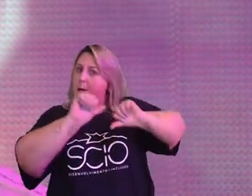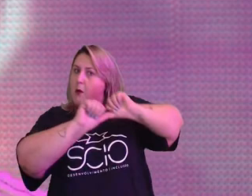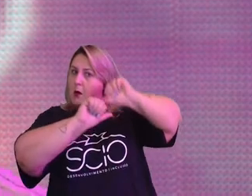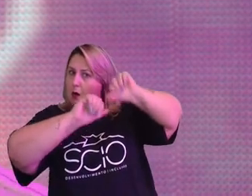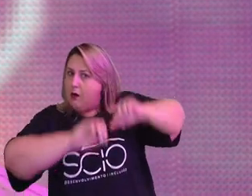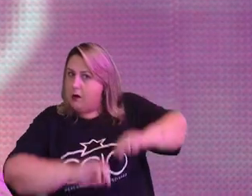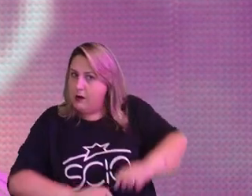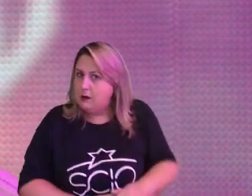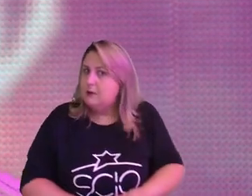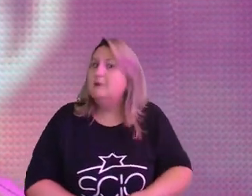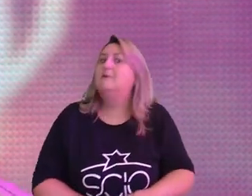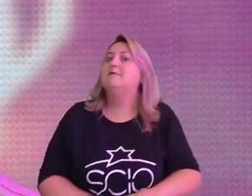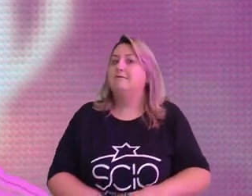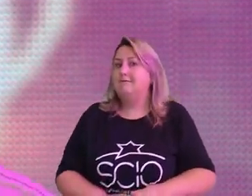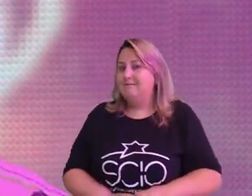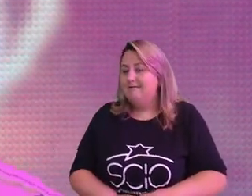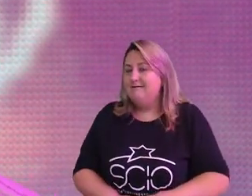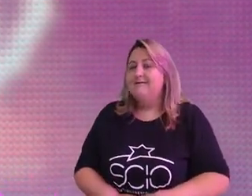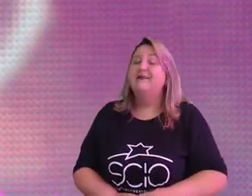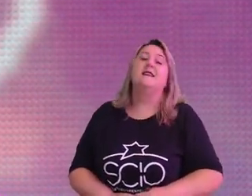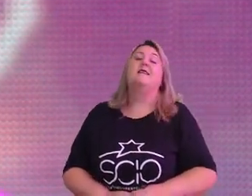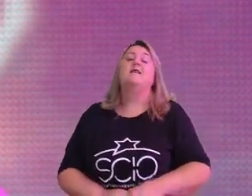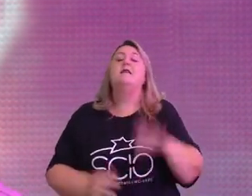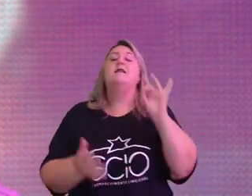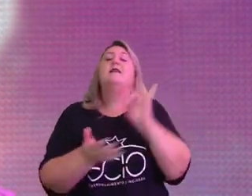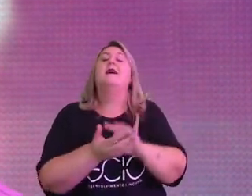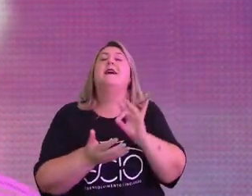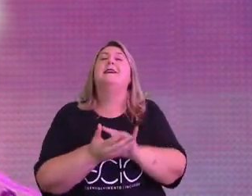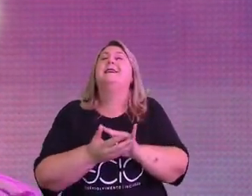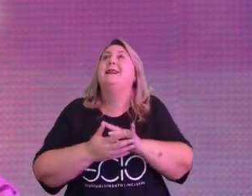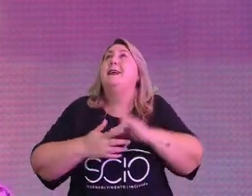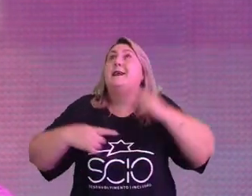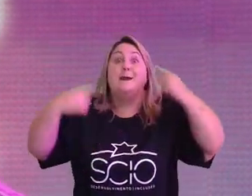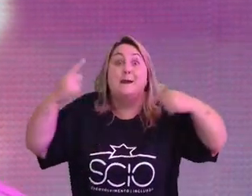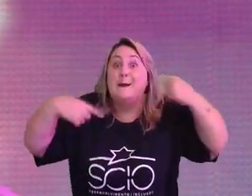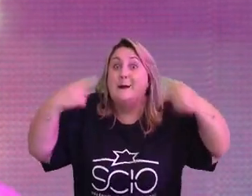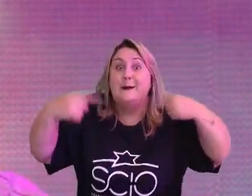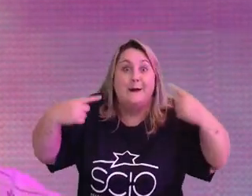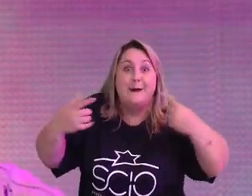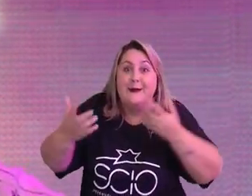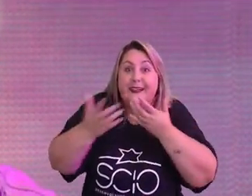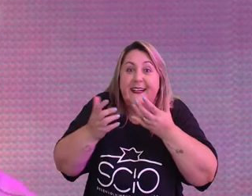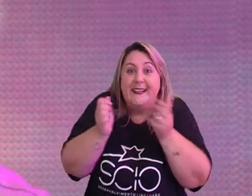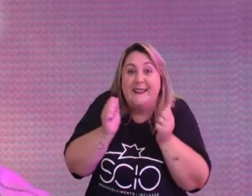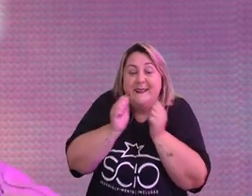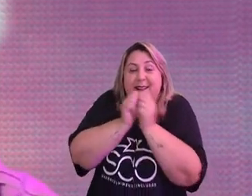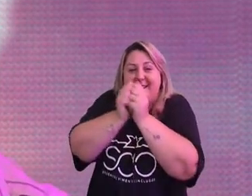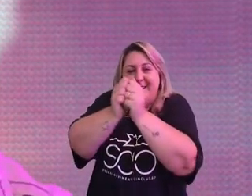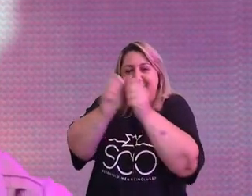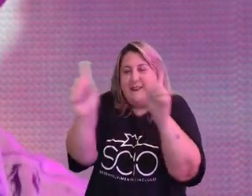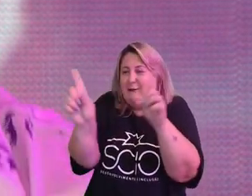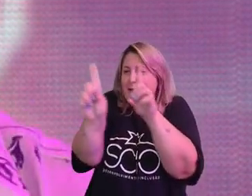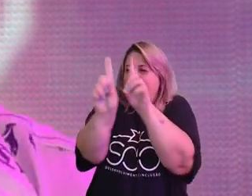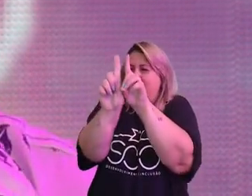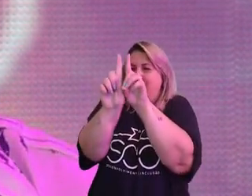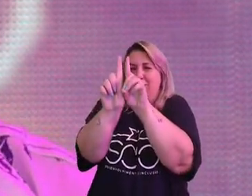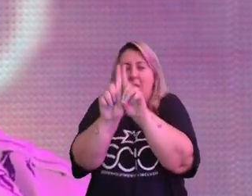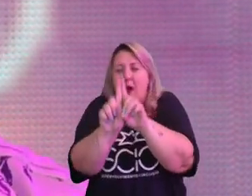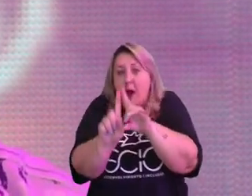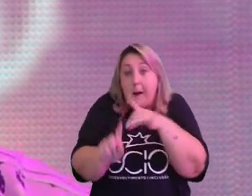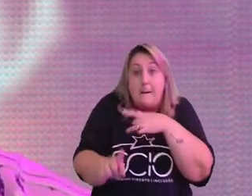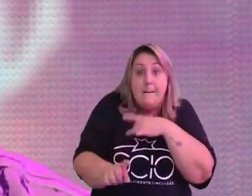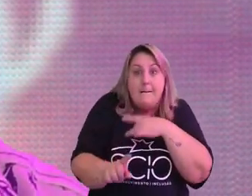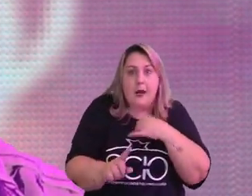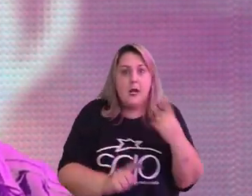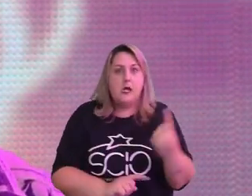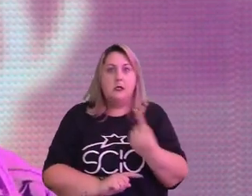mas depois eu nego. Mas a verdade é que eu sou louco por você e tenho